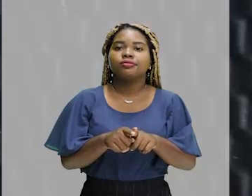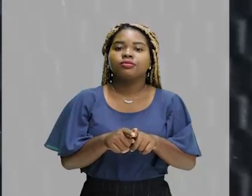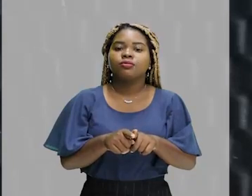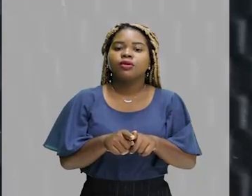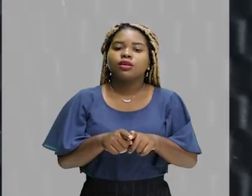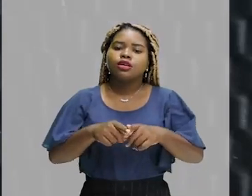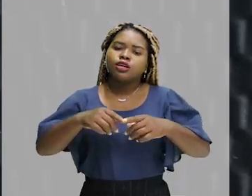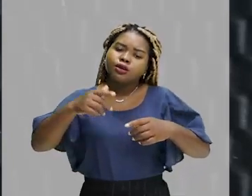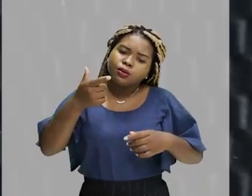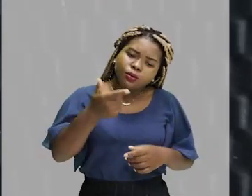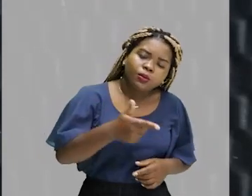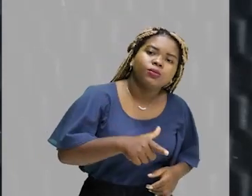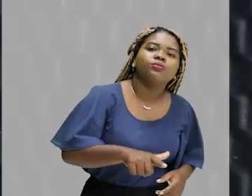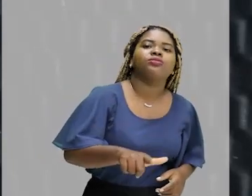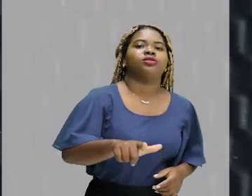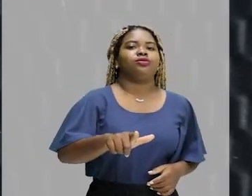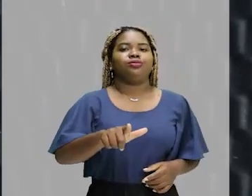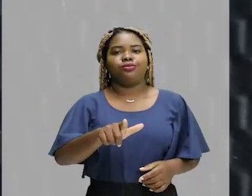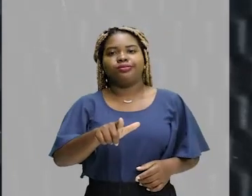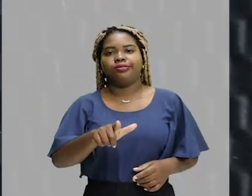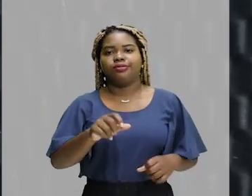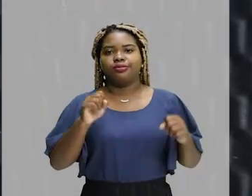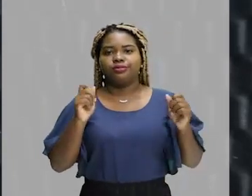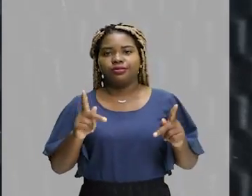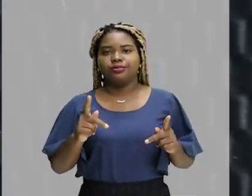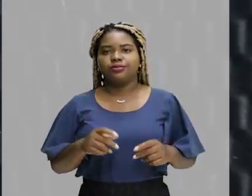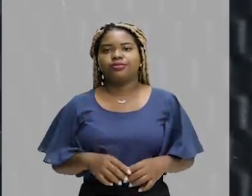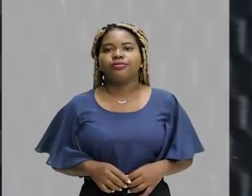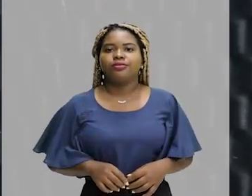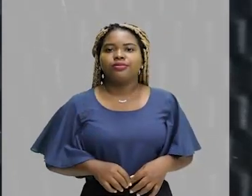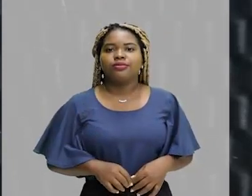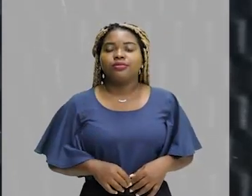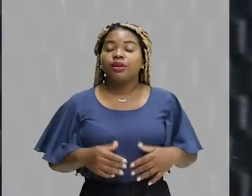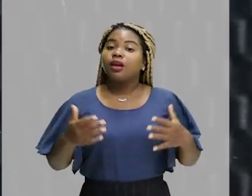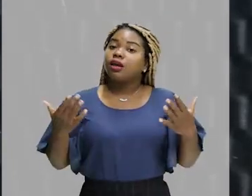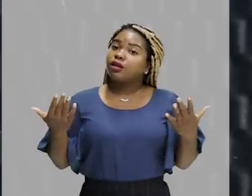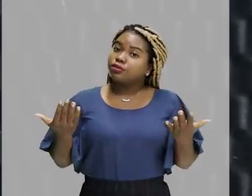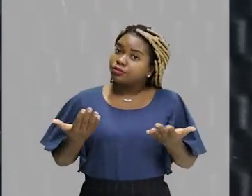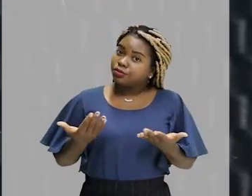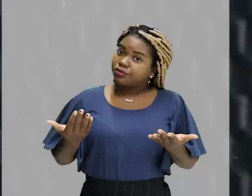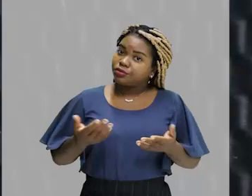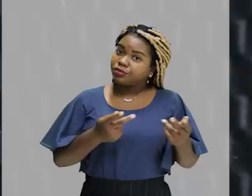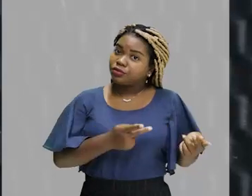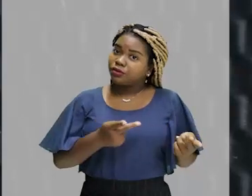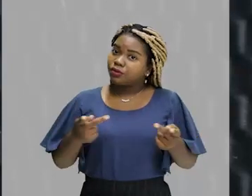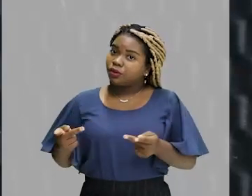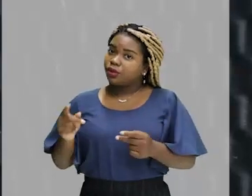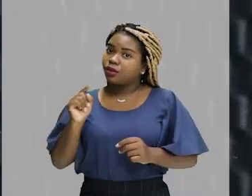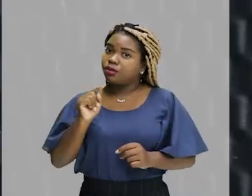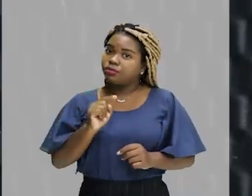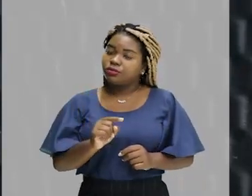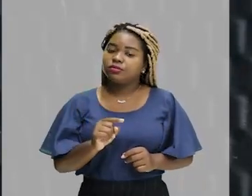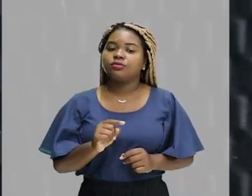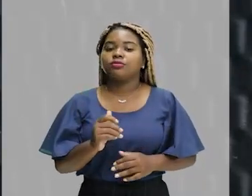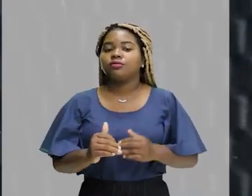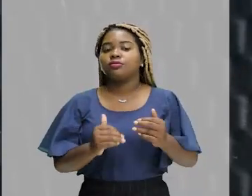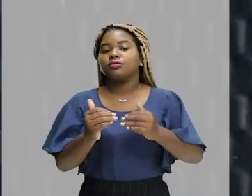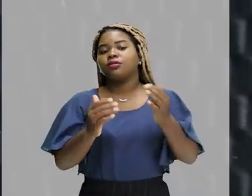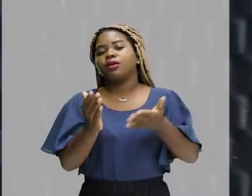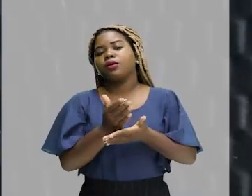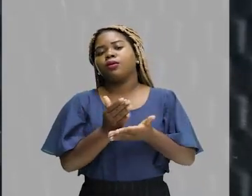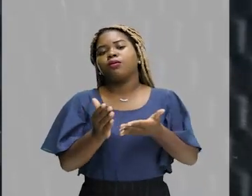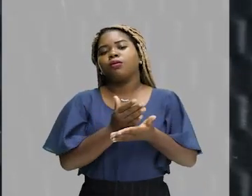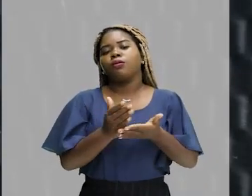estar construindo sempre o conhecimento. Perfeito? Então, agora eu vou te convidar a gente desenvolver